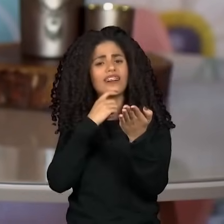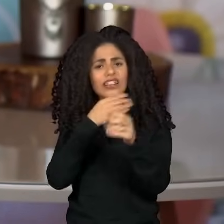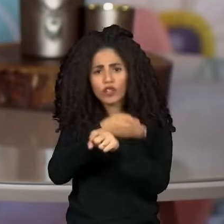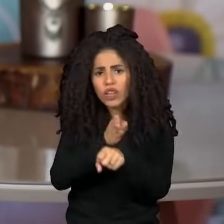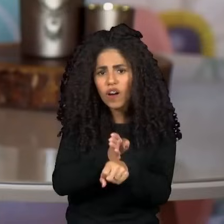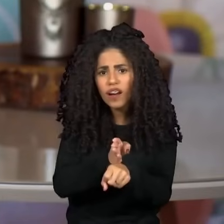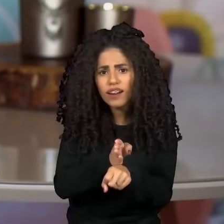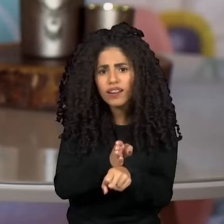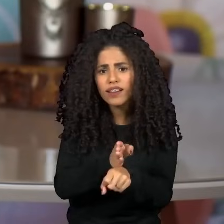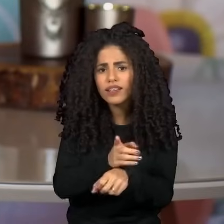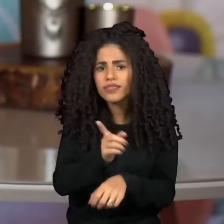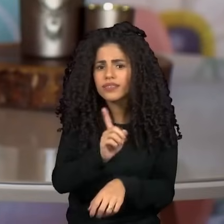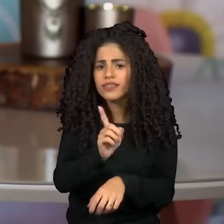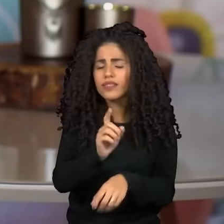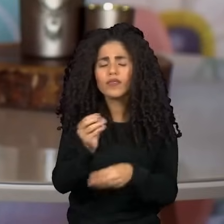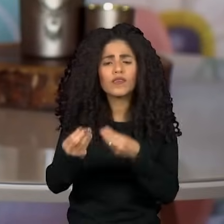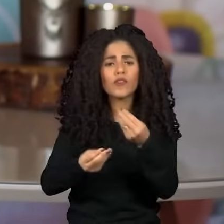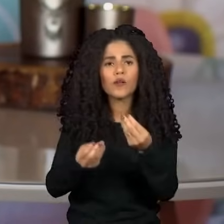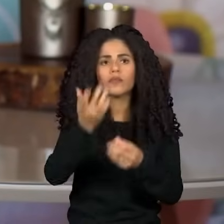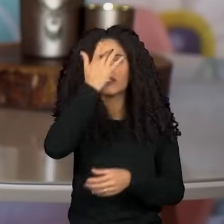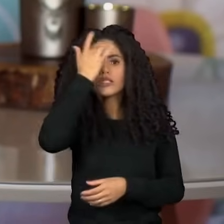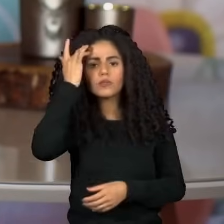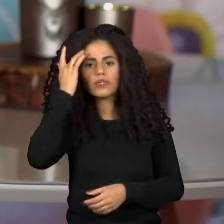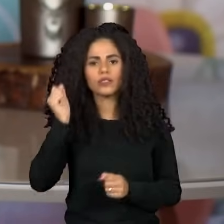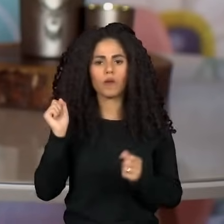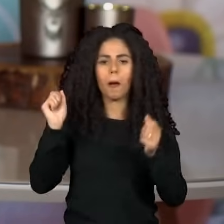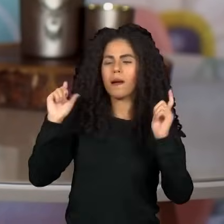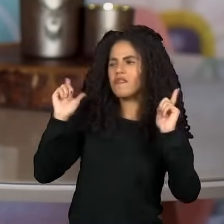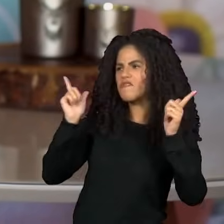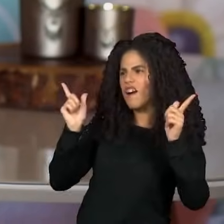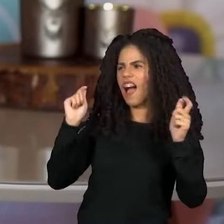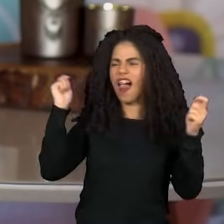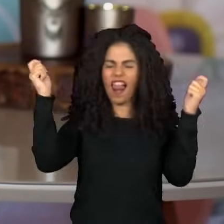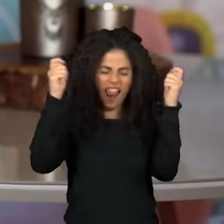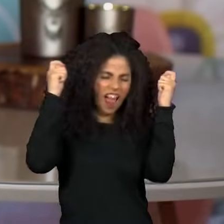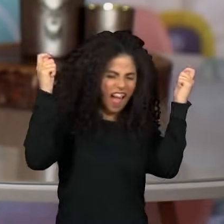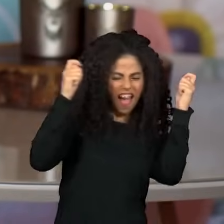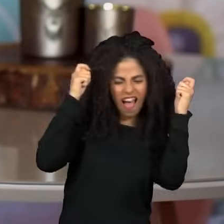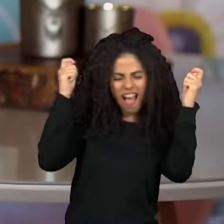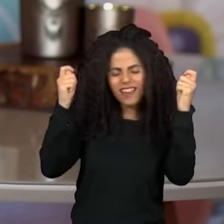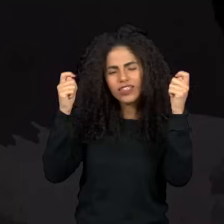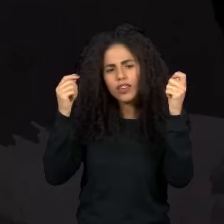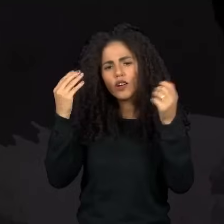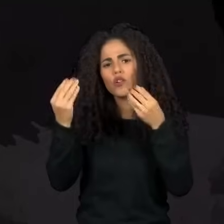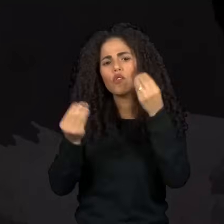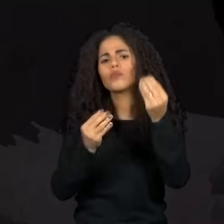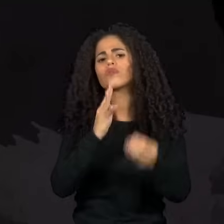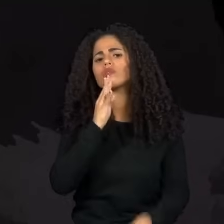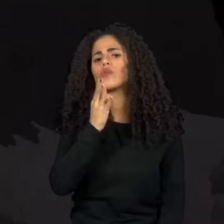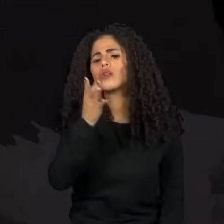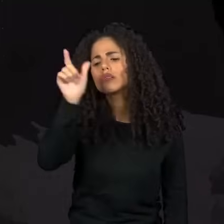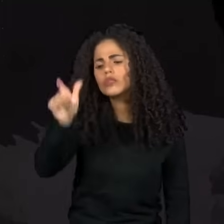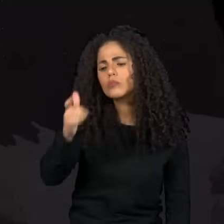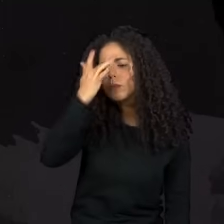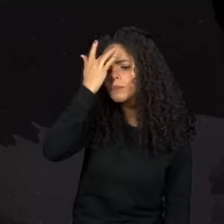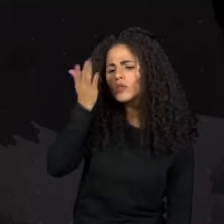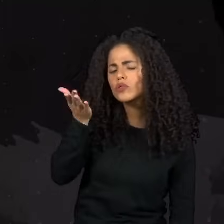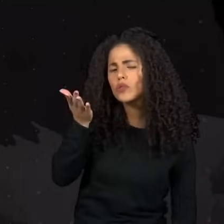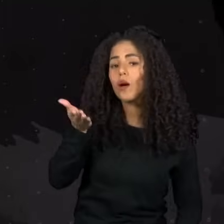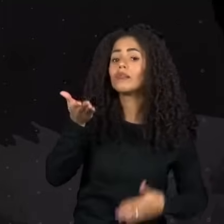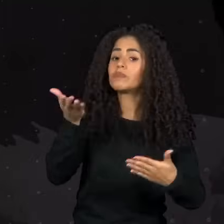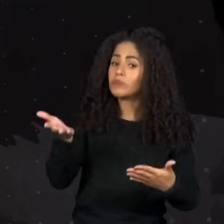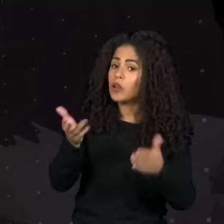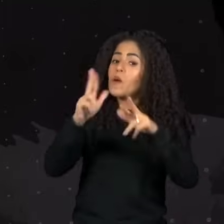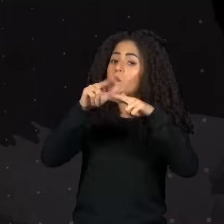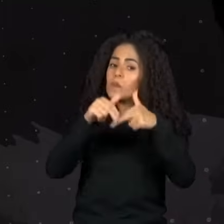todo. E assim, nem todo mundo é uma pessoa baladeira, uma pessoa que gosta de festas. Como é que você conhece uma pessoa? Então, o aplicativo ele ajuda você a ter